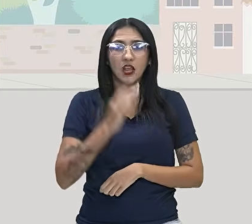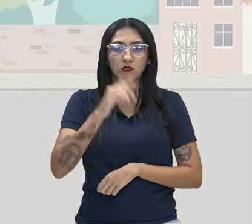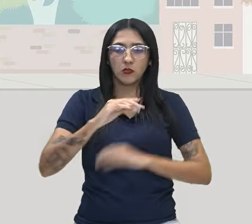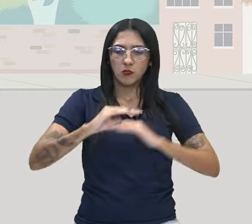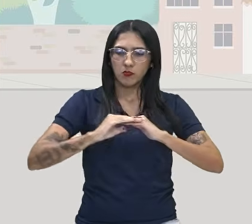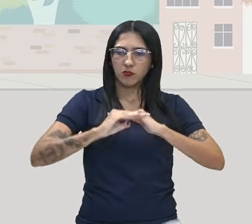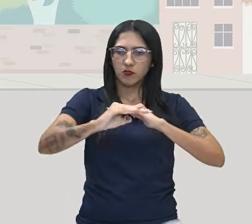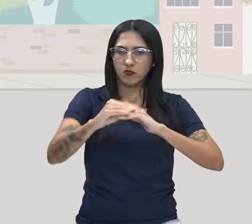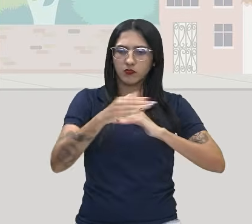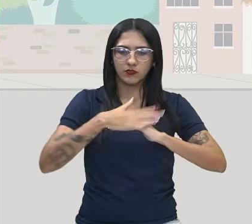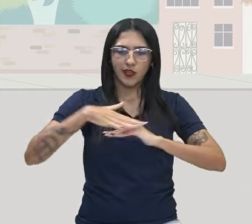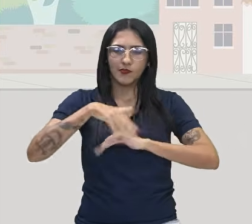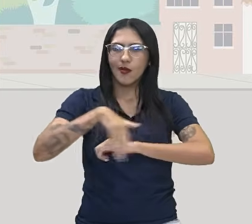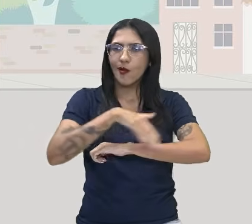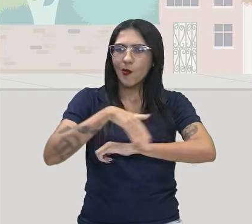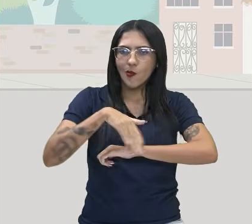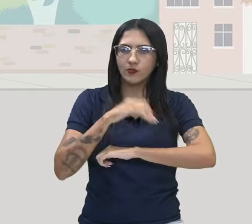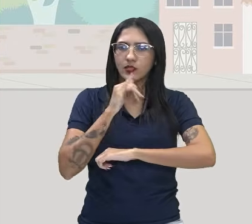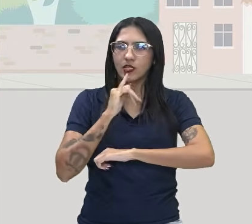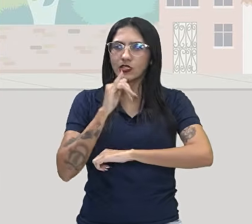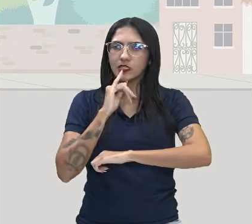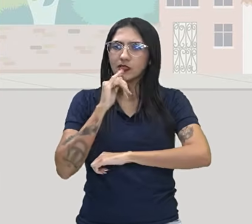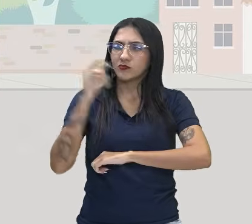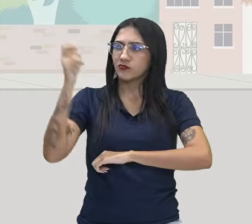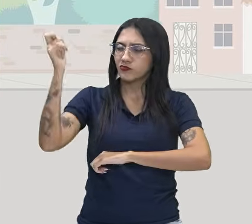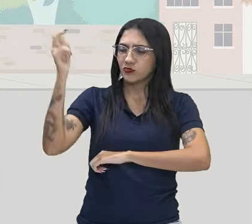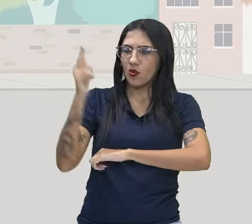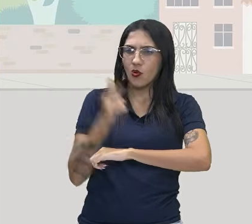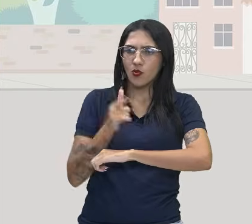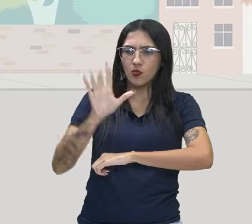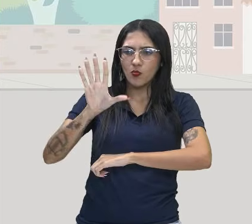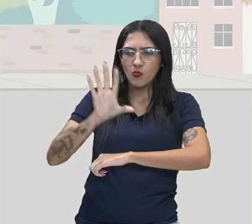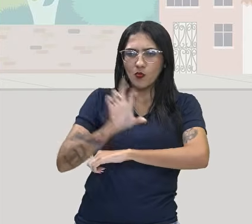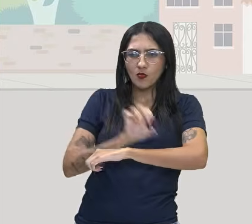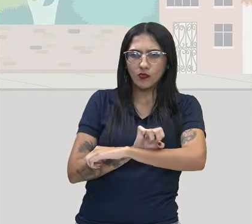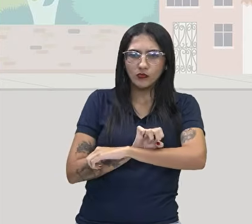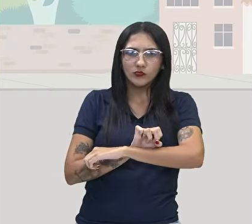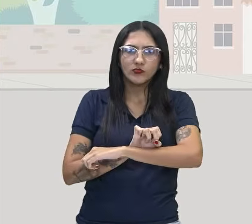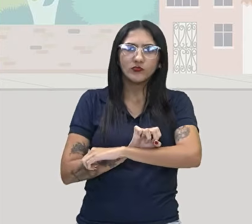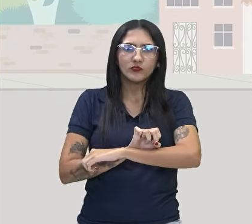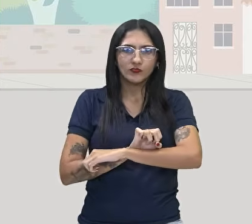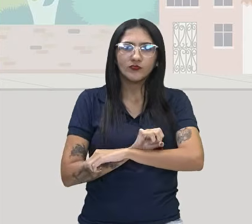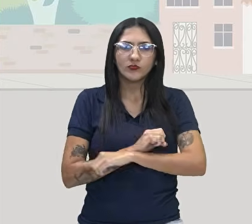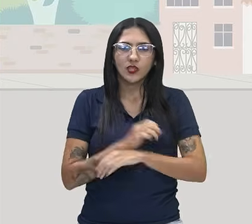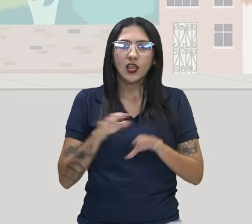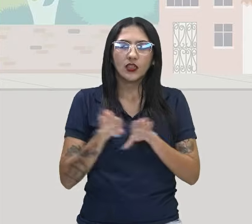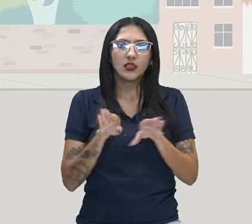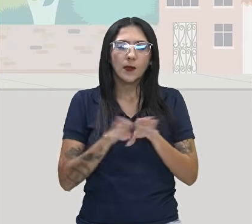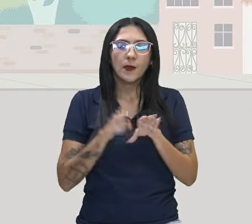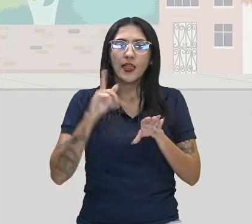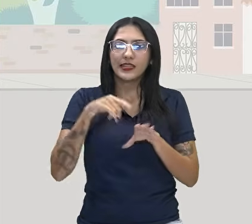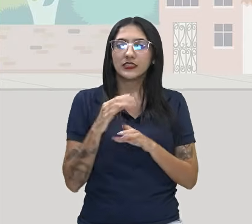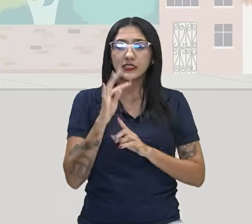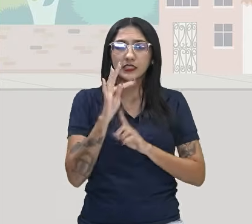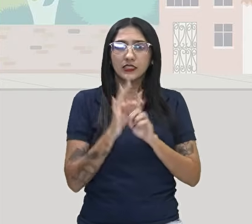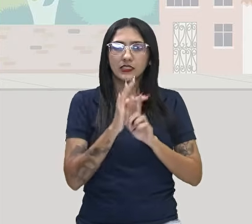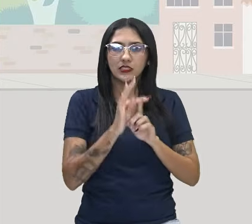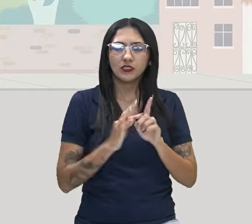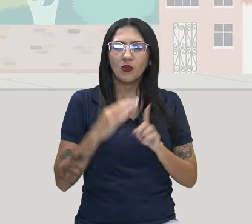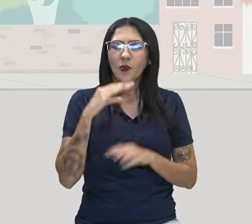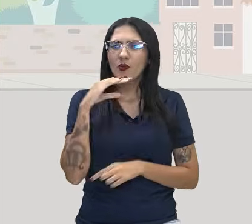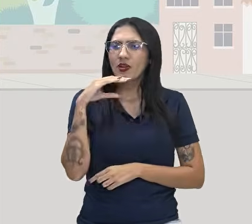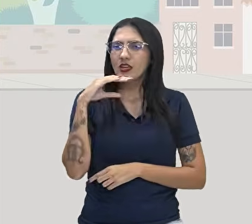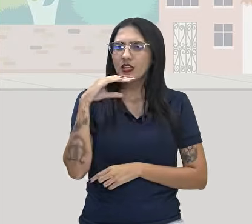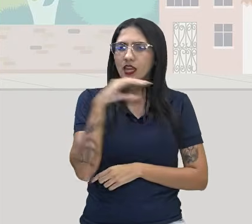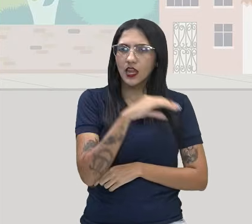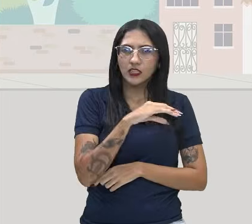superfície, tá? E acaba tendo transferências, né, dessa atmosfera ali pela atmosfera por conta do aquecimento,